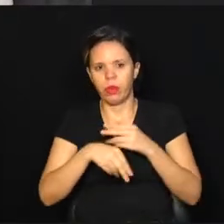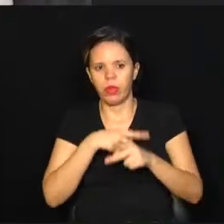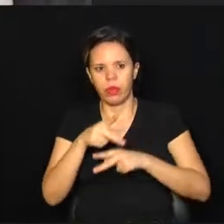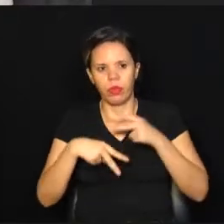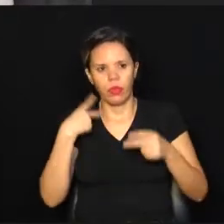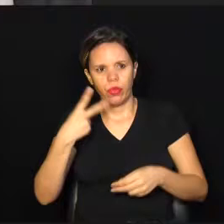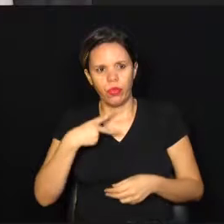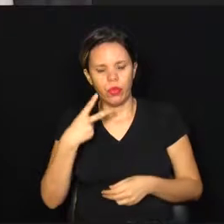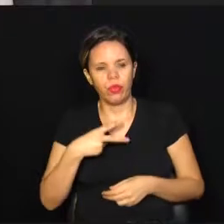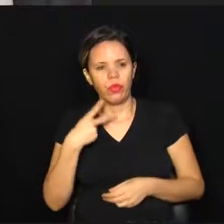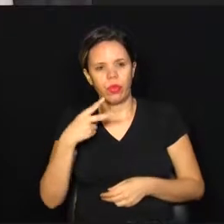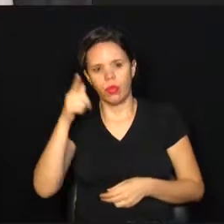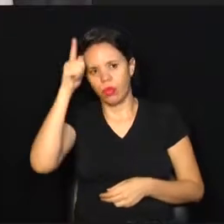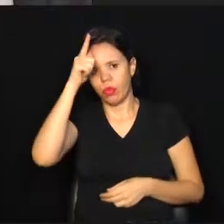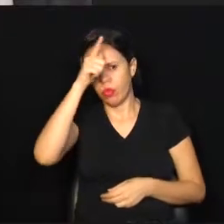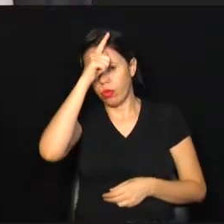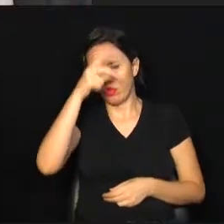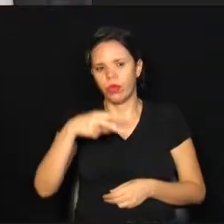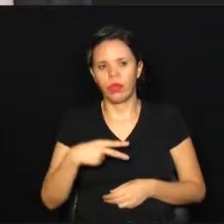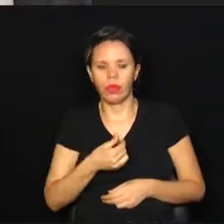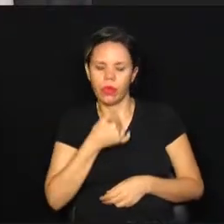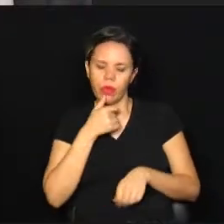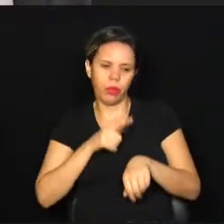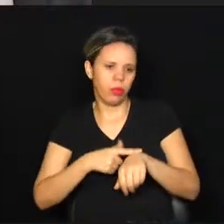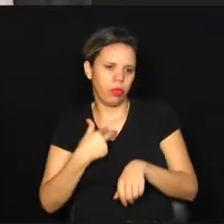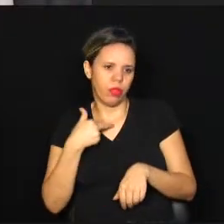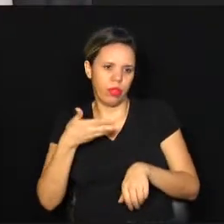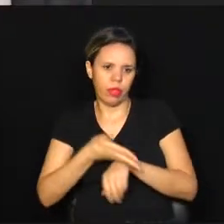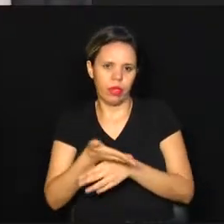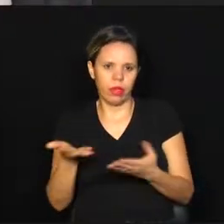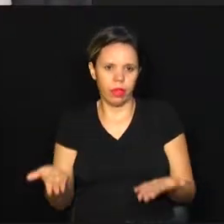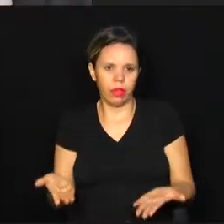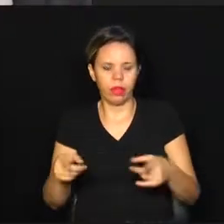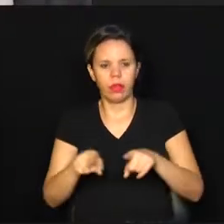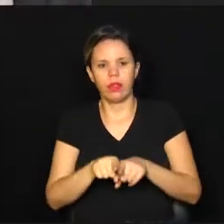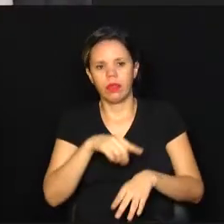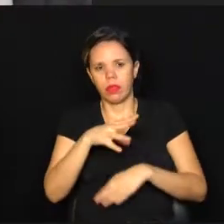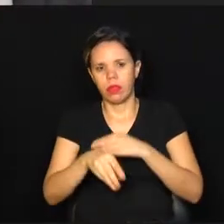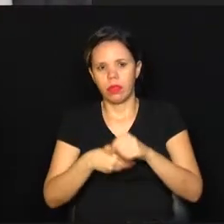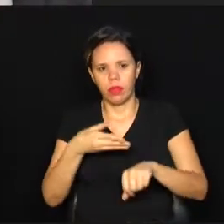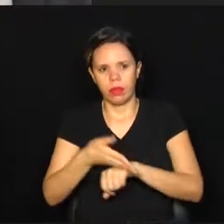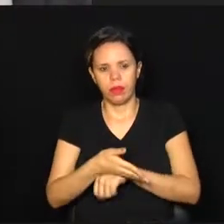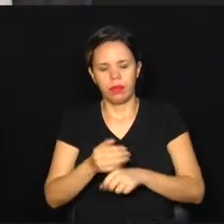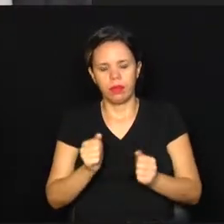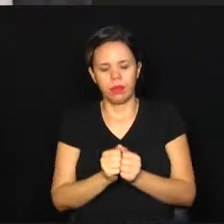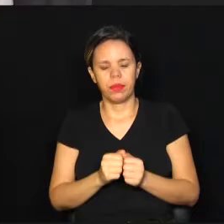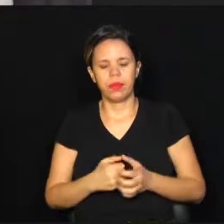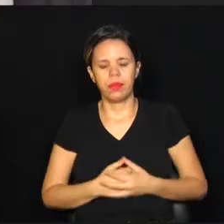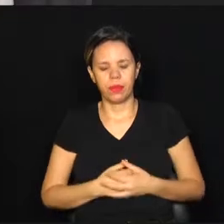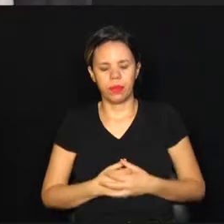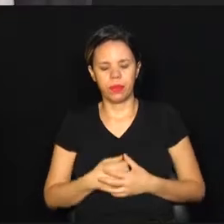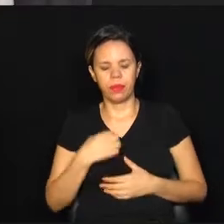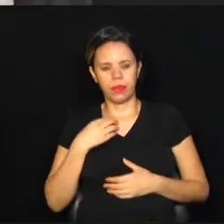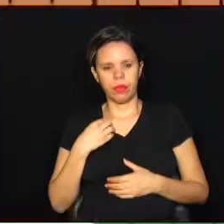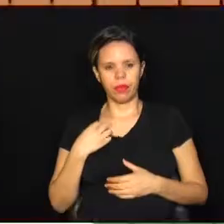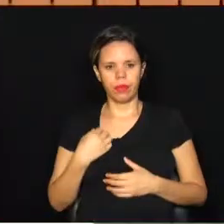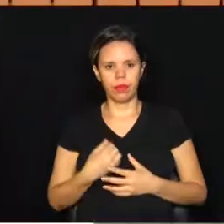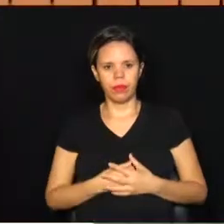vereador Gustavo Peta, que infelizmente não pôde estar conosco, mas também compõe a comissão aqui com a gente.